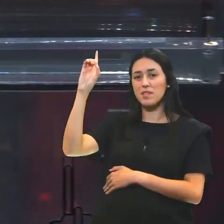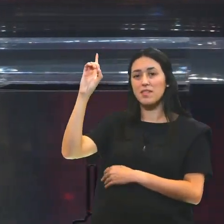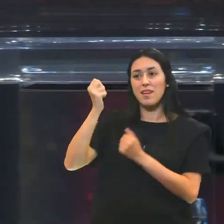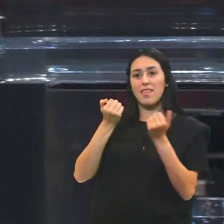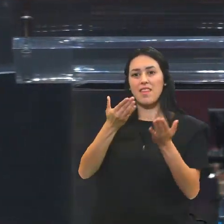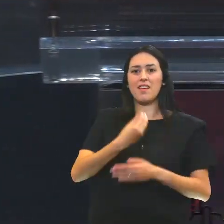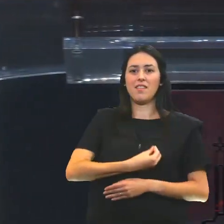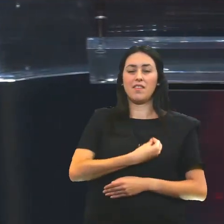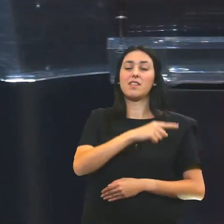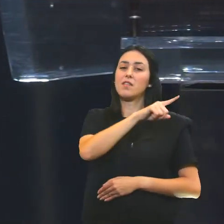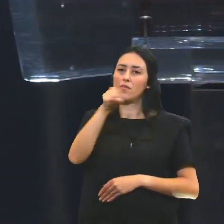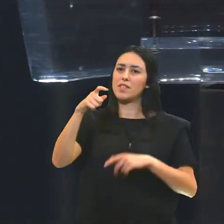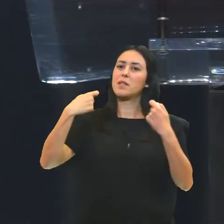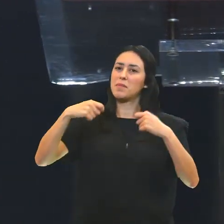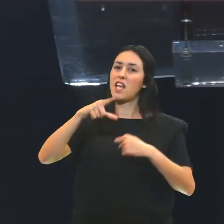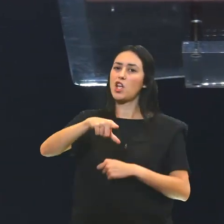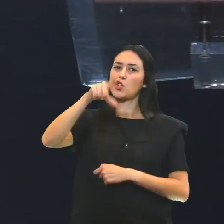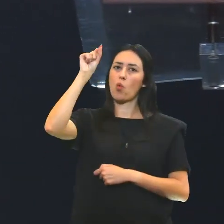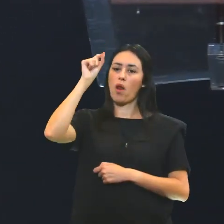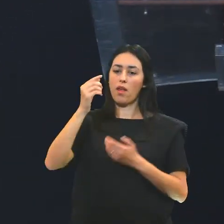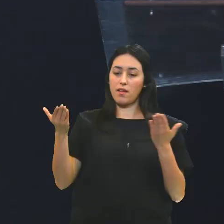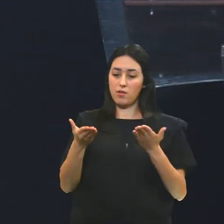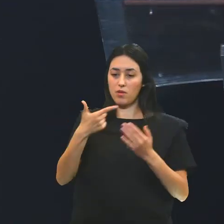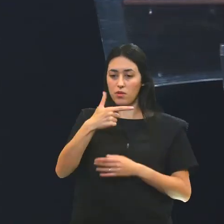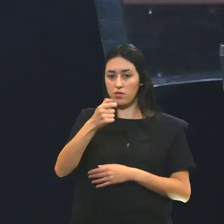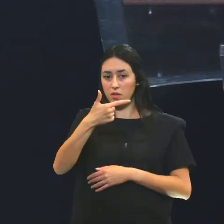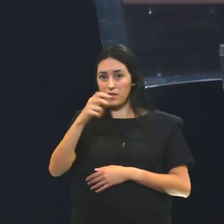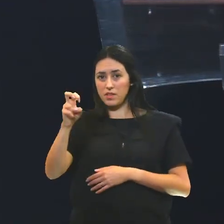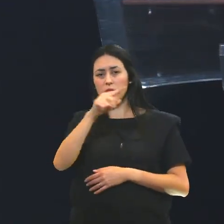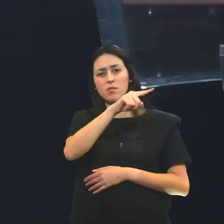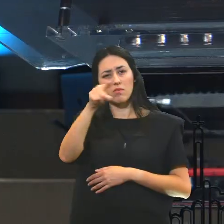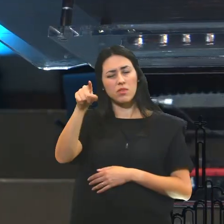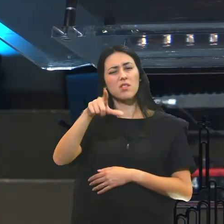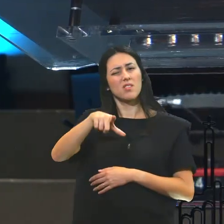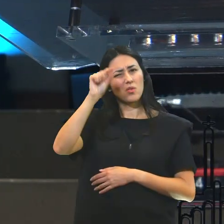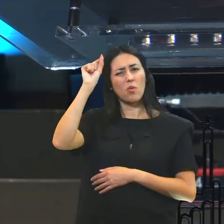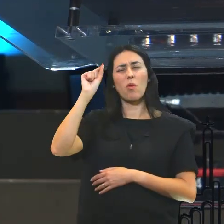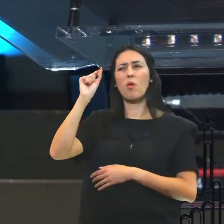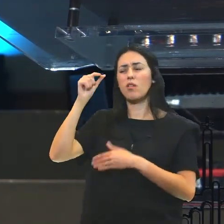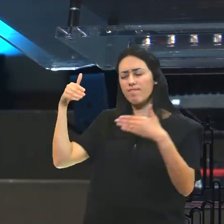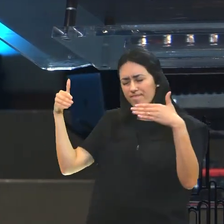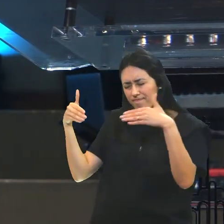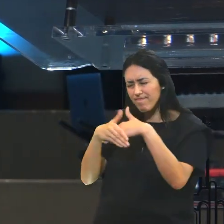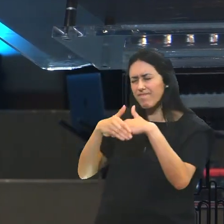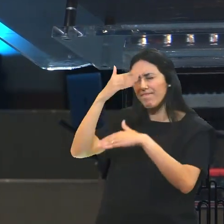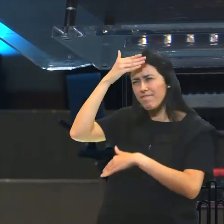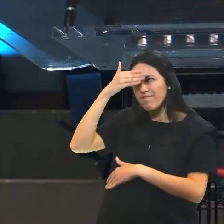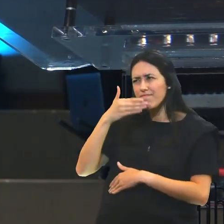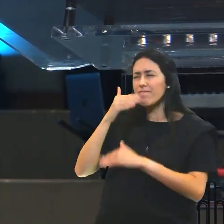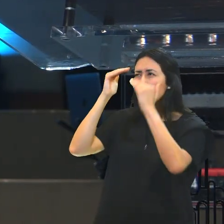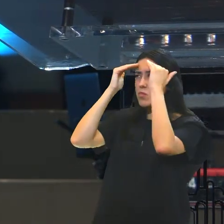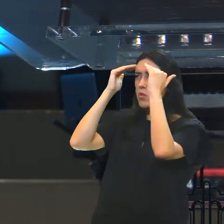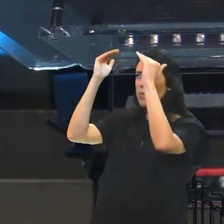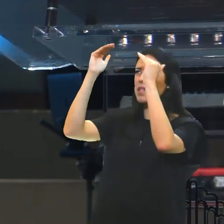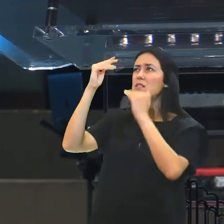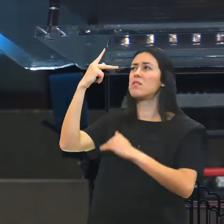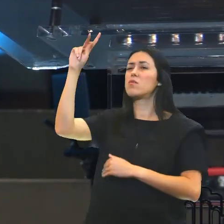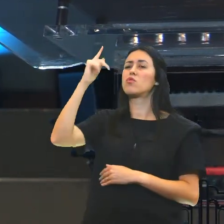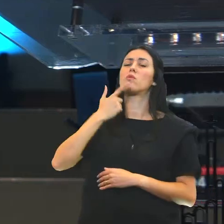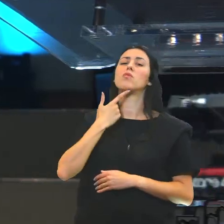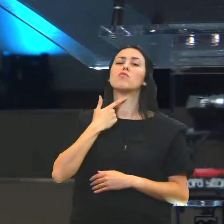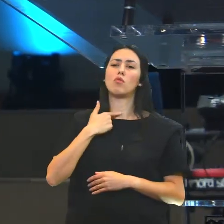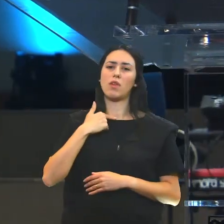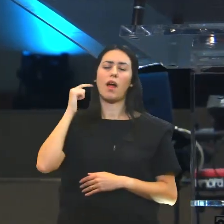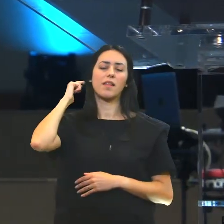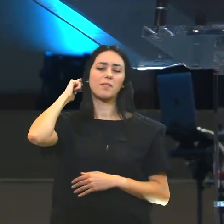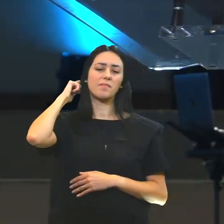2025, escolha temer a Deus, a viver com Ele, para Ele, do jeito dEle. Eu me lembro de uma história